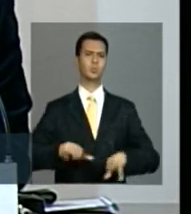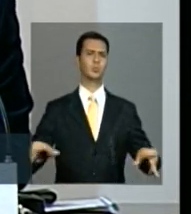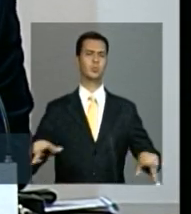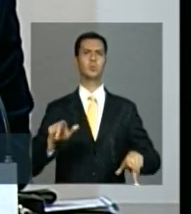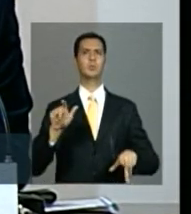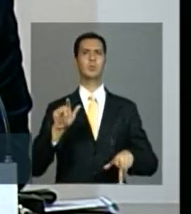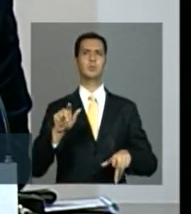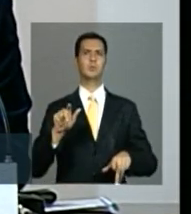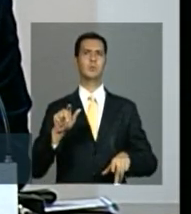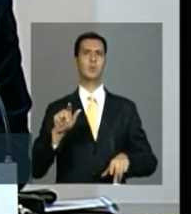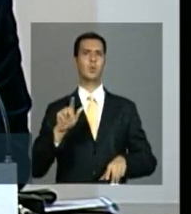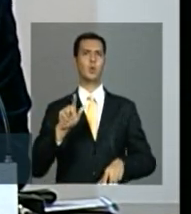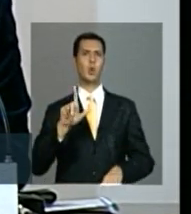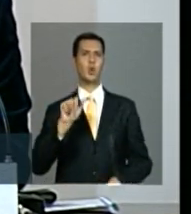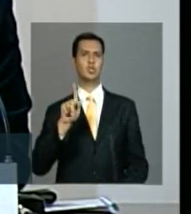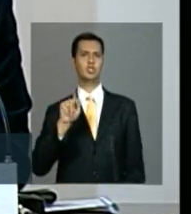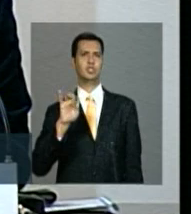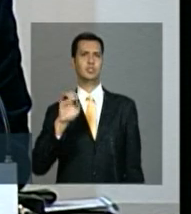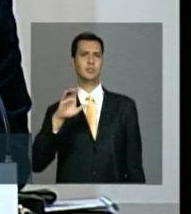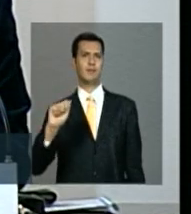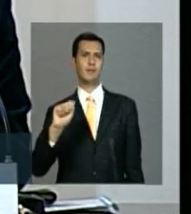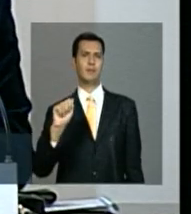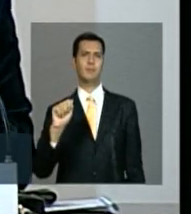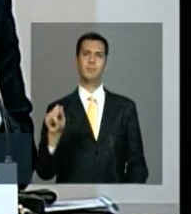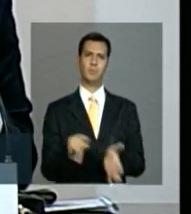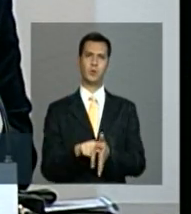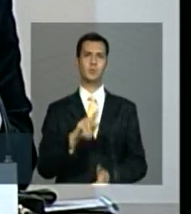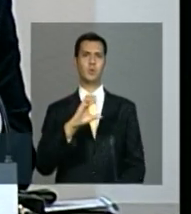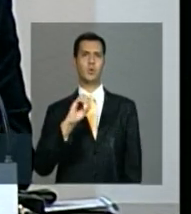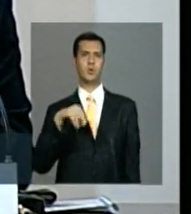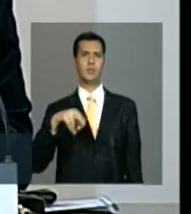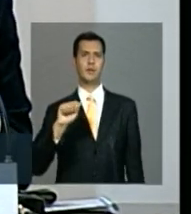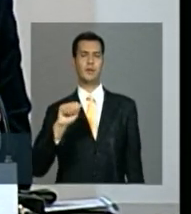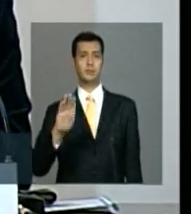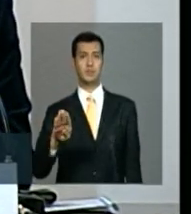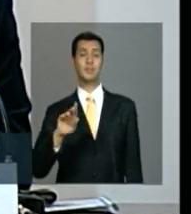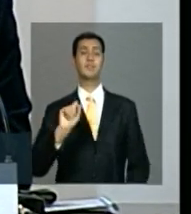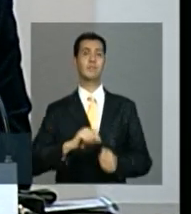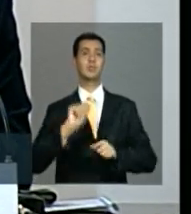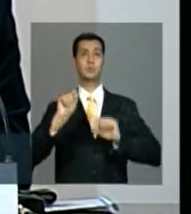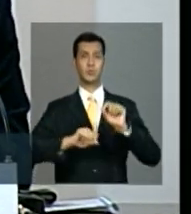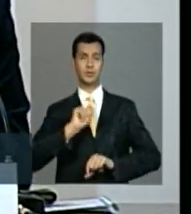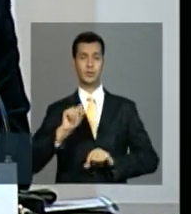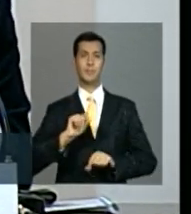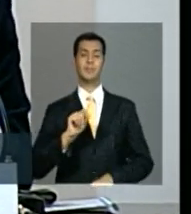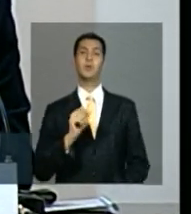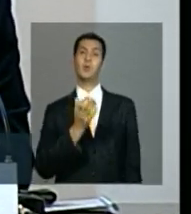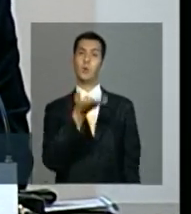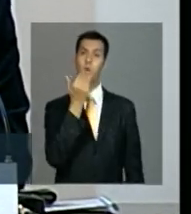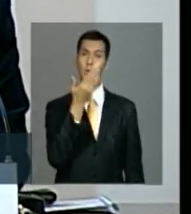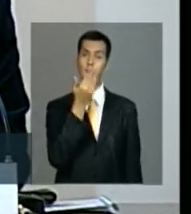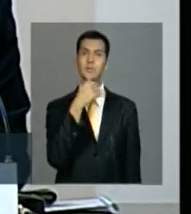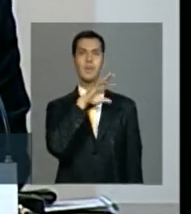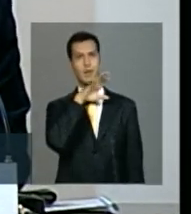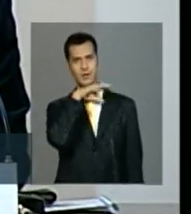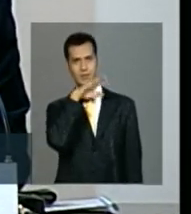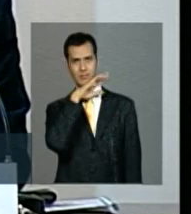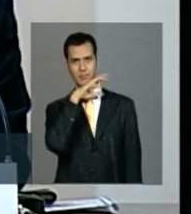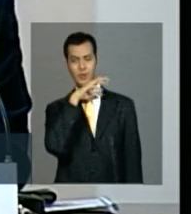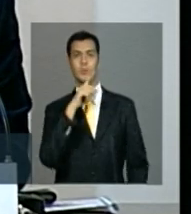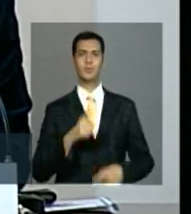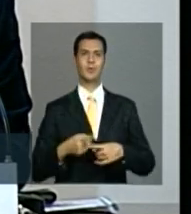Conab no sentido de ofertar ação para o rebanho a grande perda além da perda